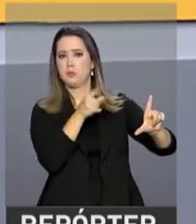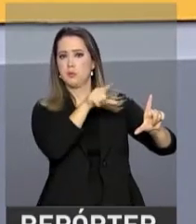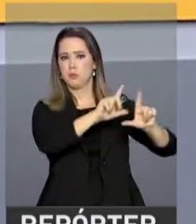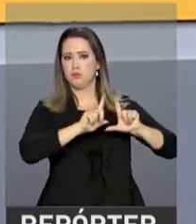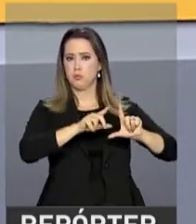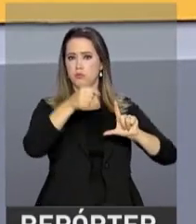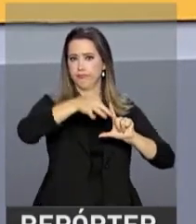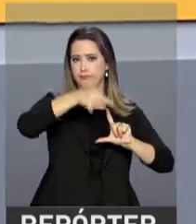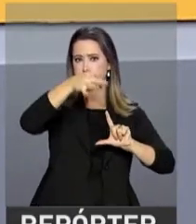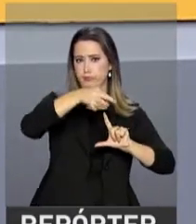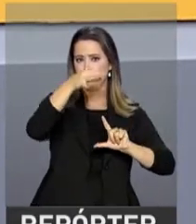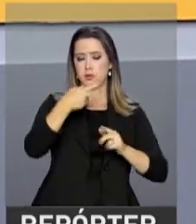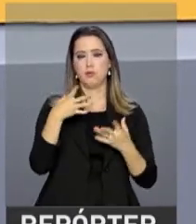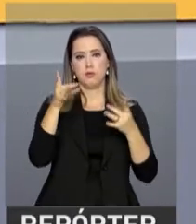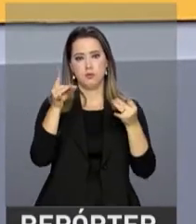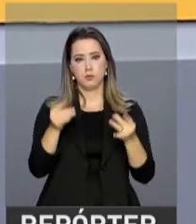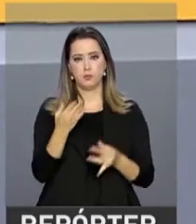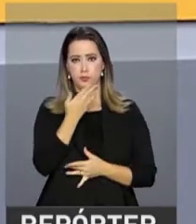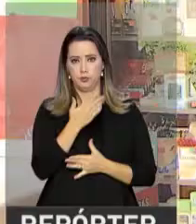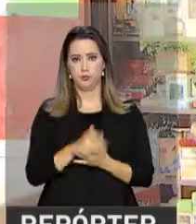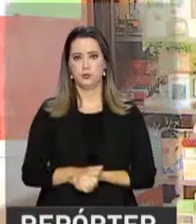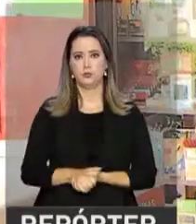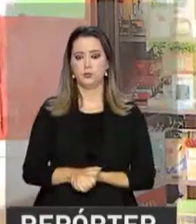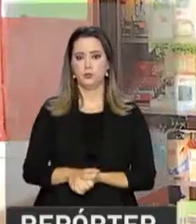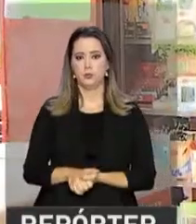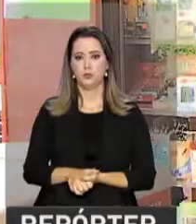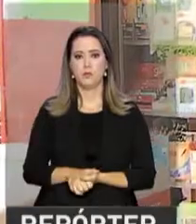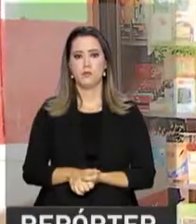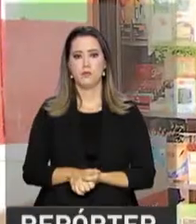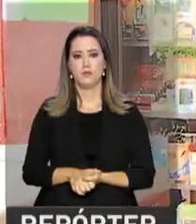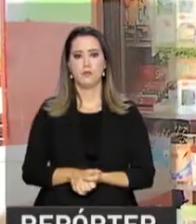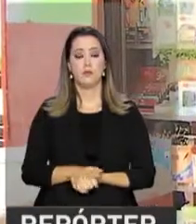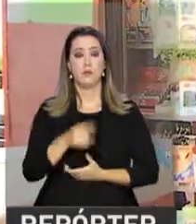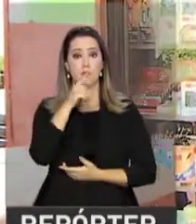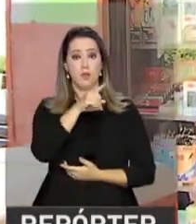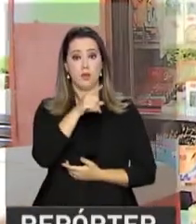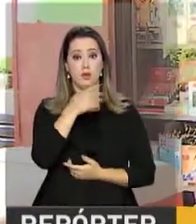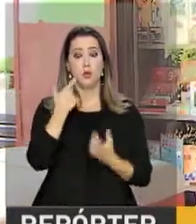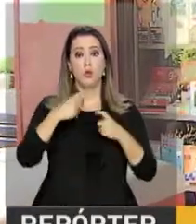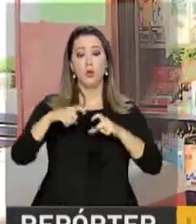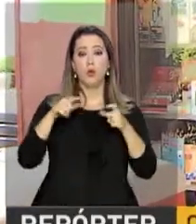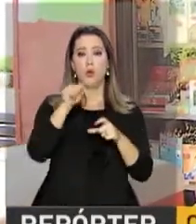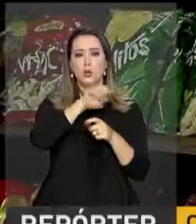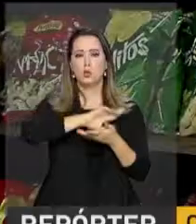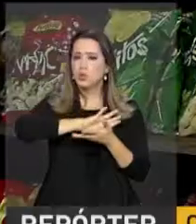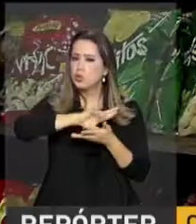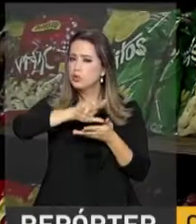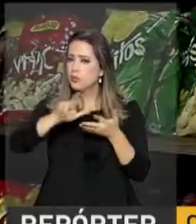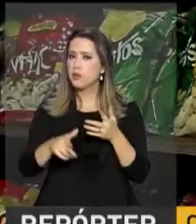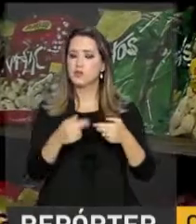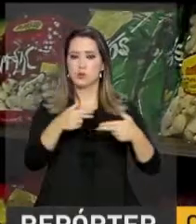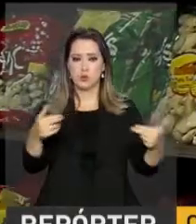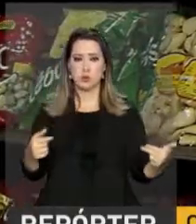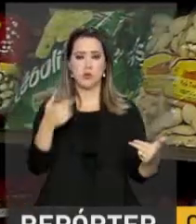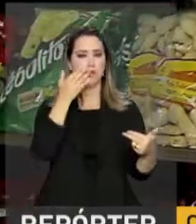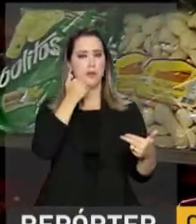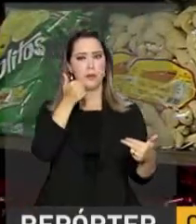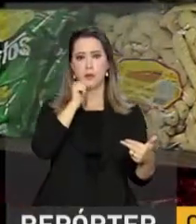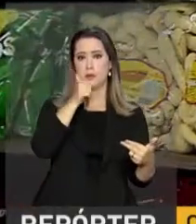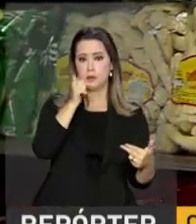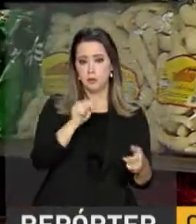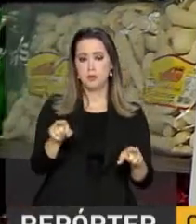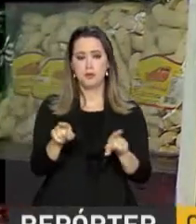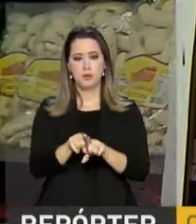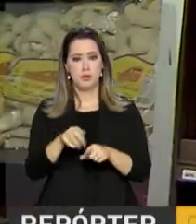detalhes na reportagem de renée pereira na banca do ricardo tem de tudo bebidas alimentos e até